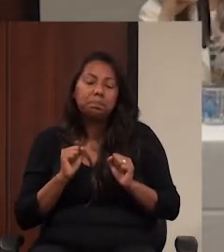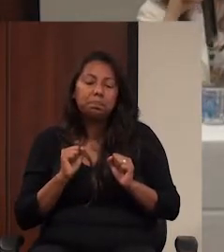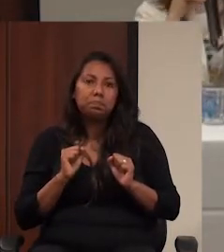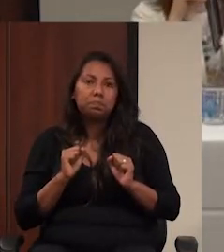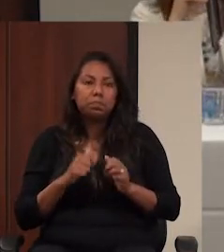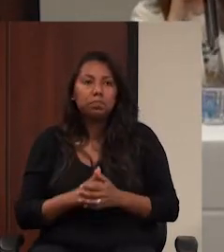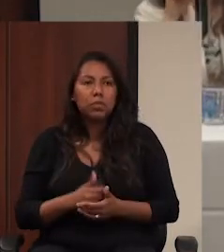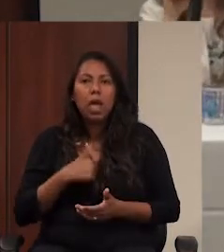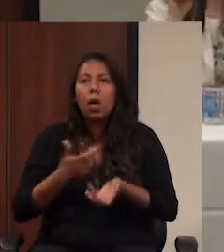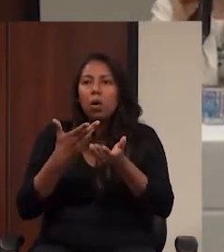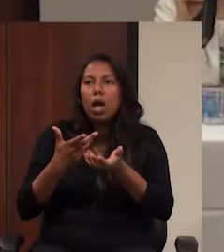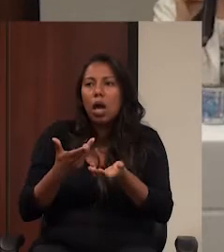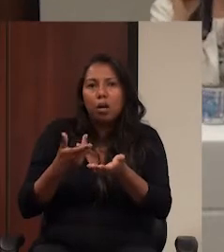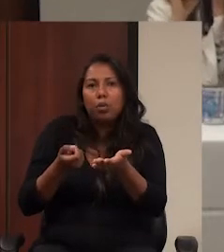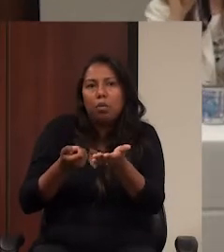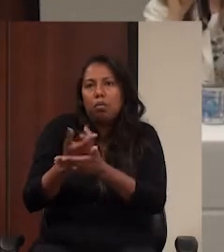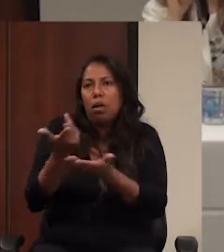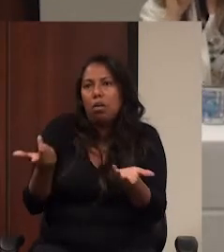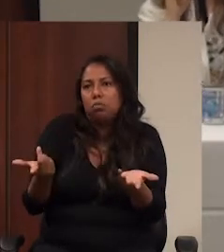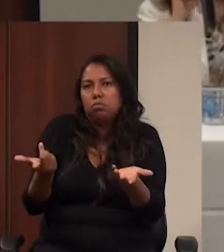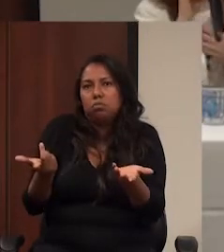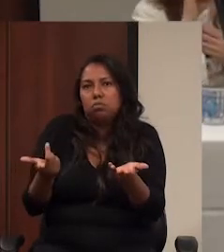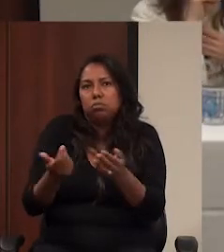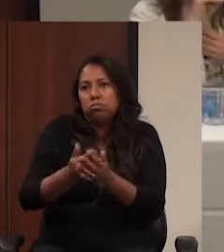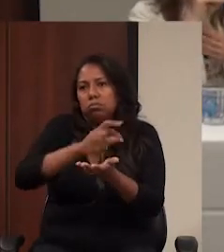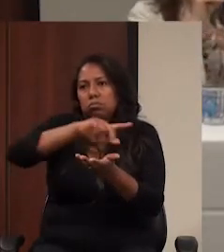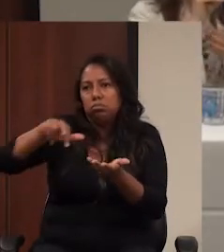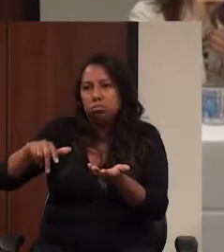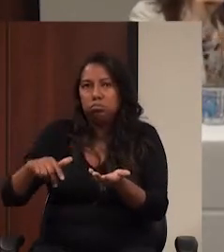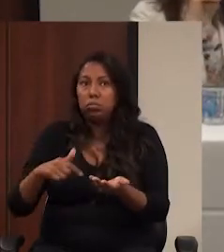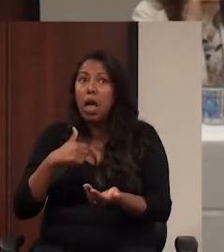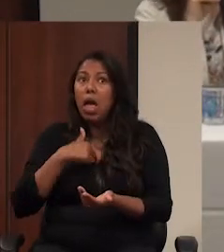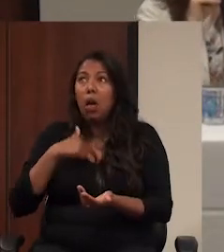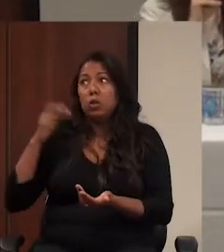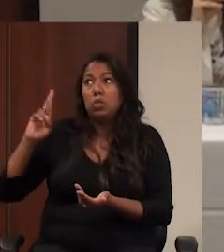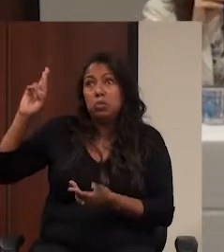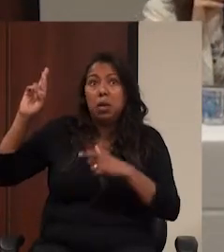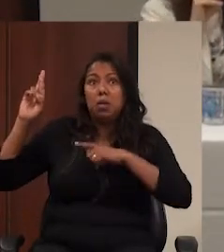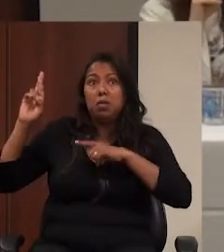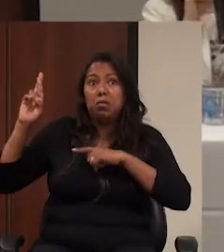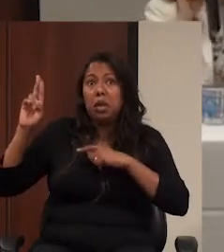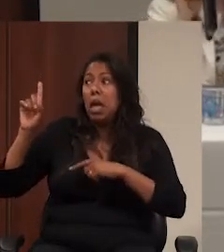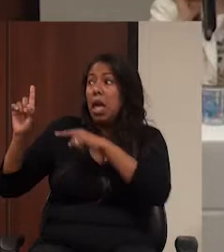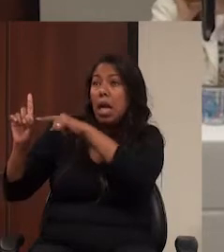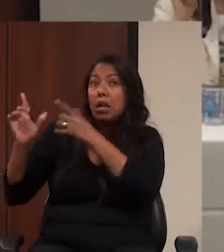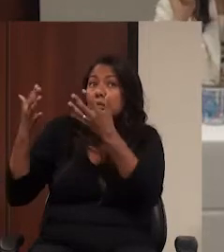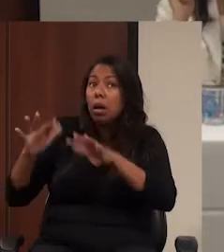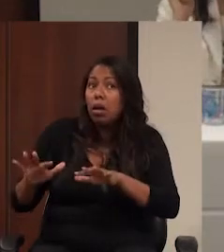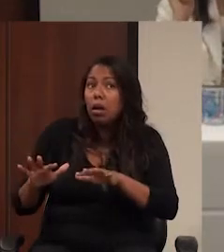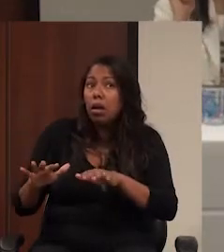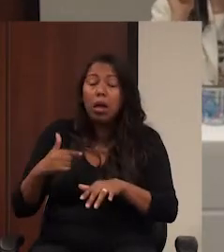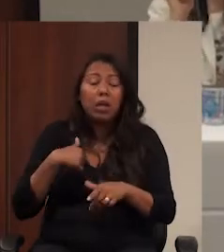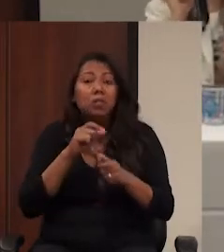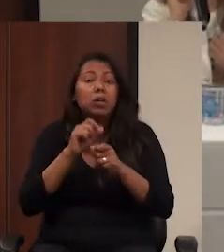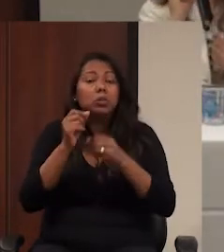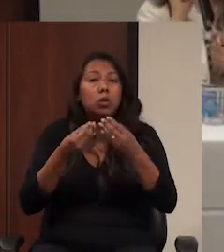por exemplo, eu quero adquirir um bem, até eu coloquei o exemplo ali. E eu tenho um curador. E o meu curador se opõe à aquisição daquele bem. O que eu posso